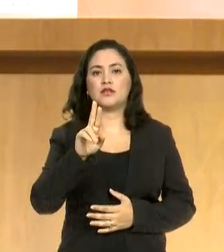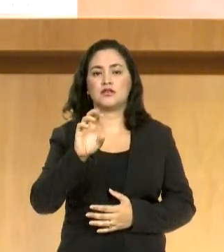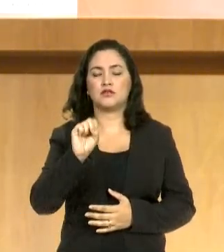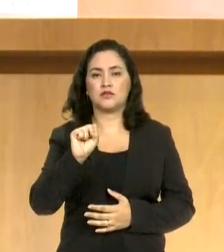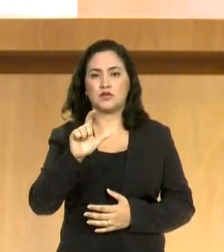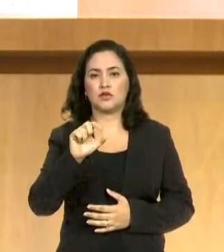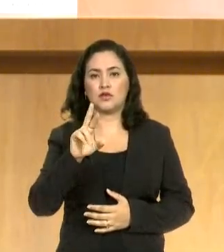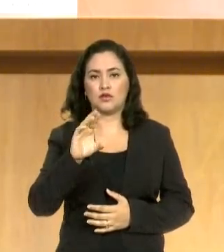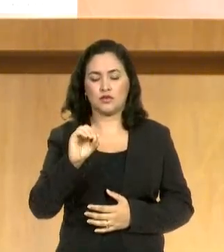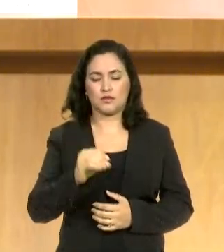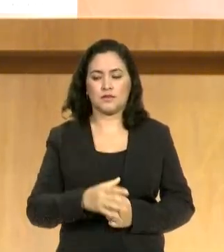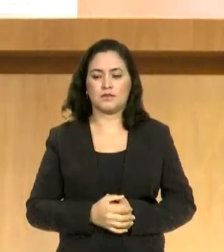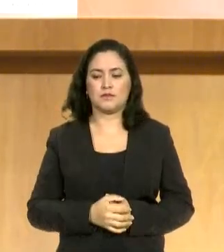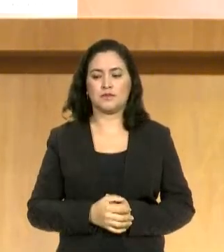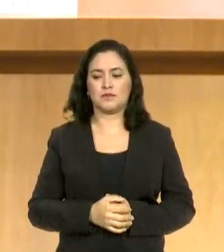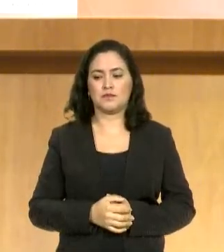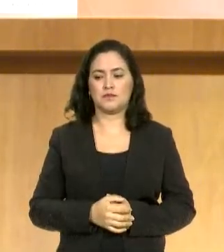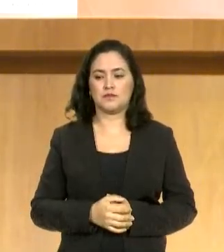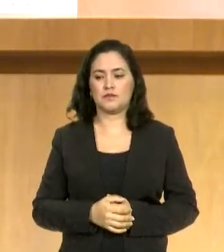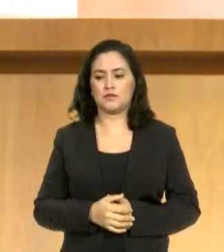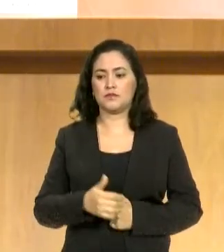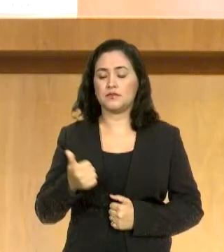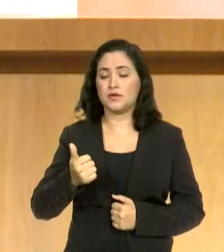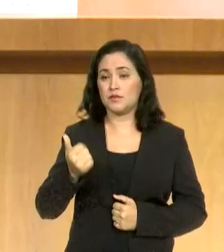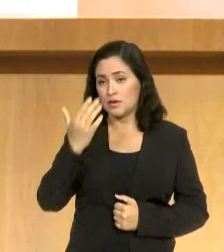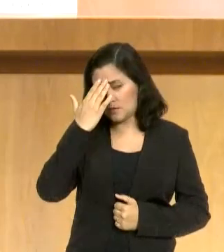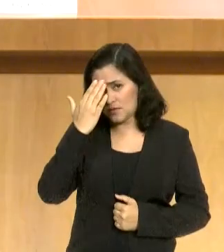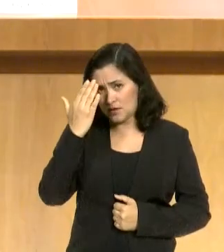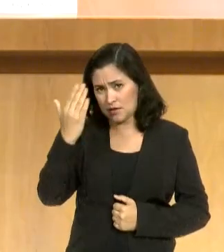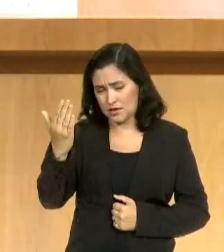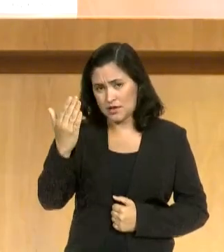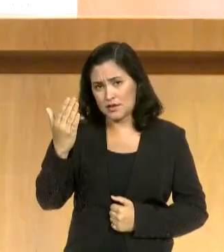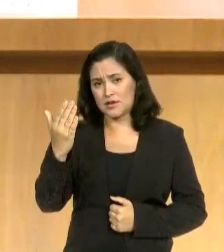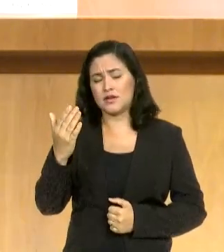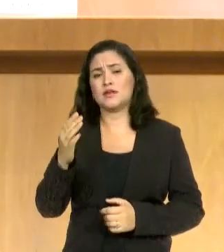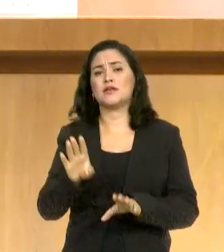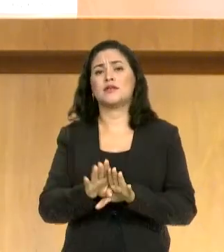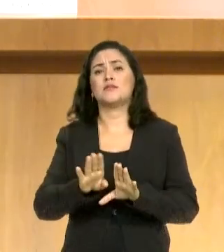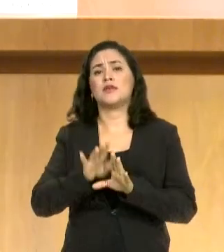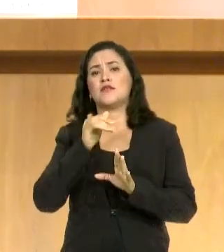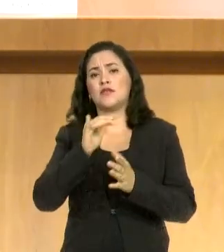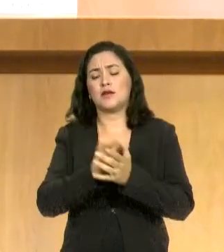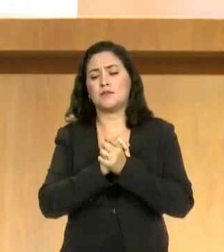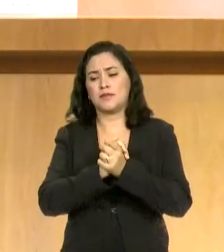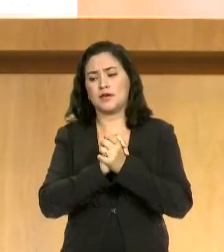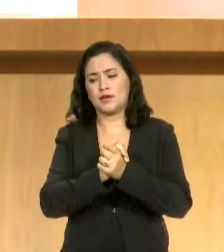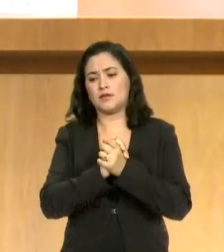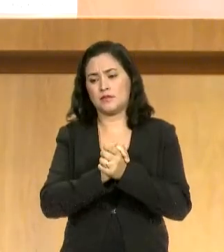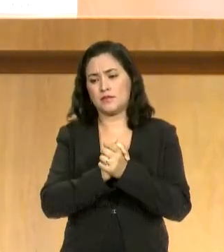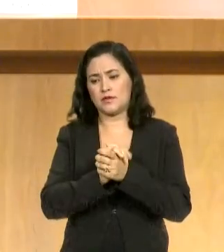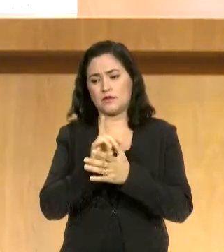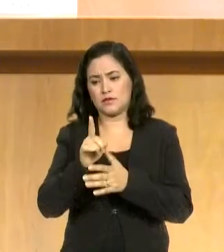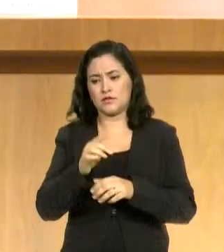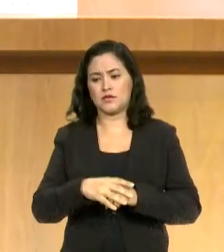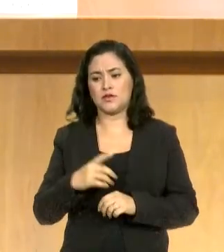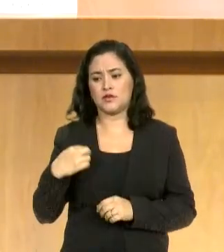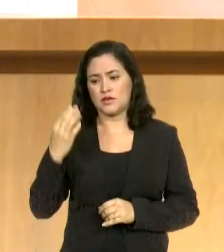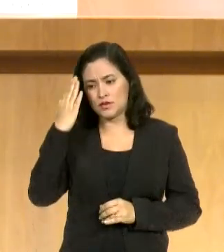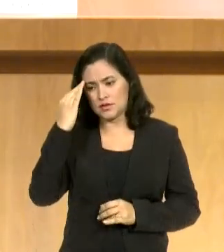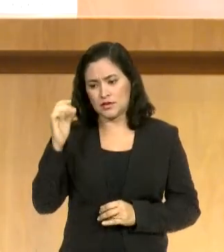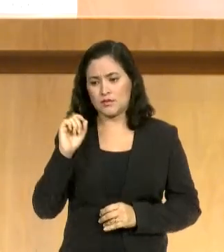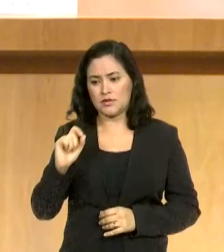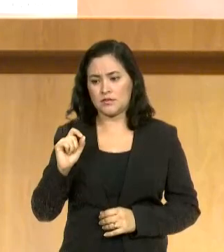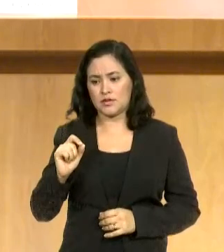eu quero agradecer e, de antemão, parabenizar Vossa Excelência. Nós sabemos que no pequeno expediente